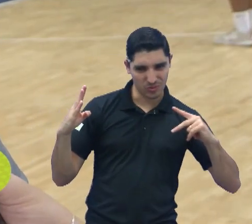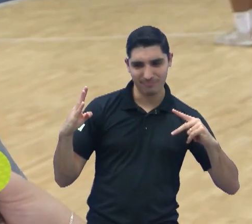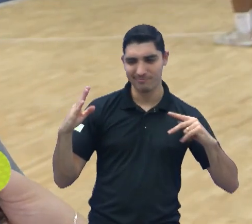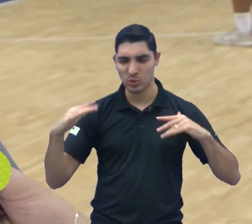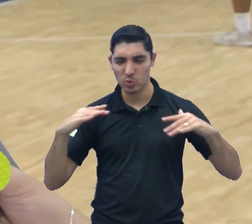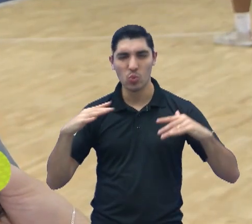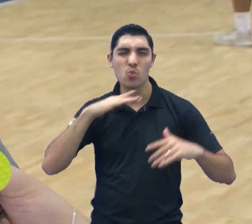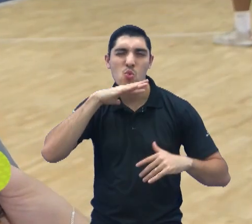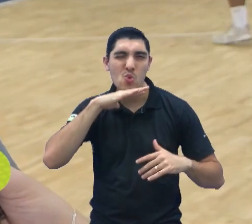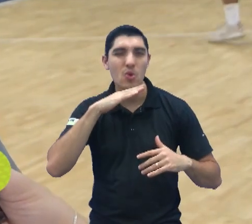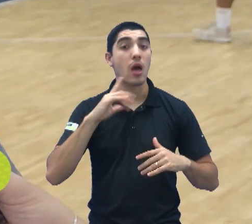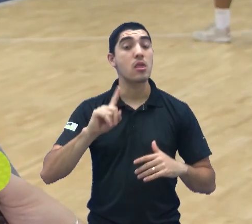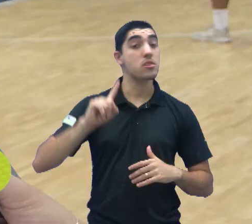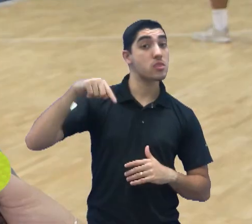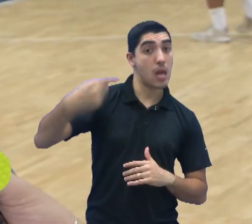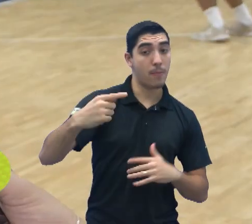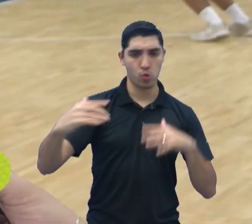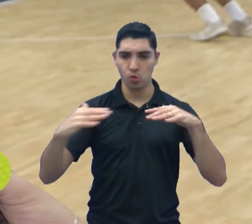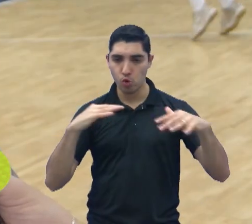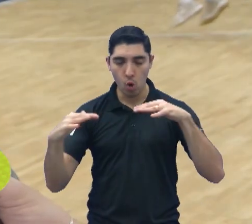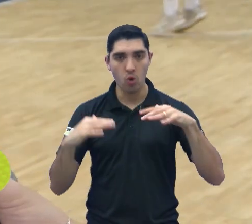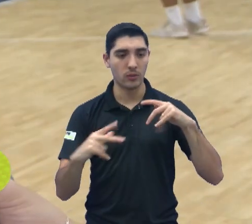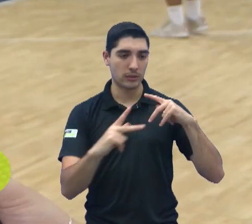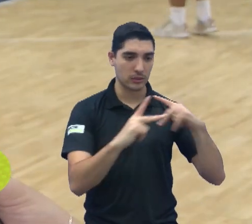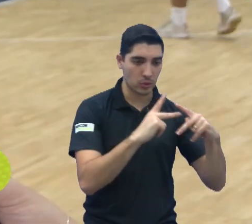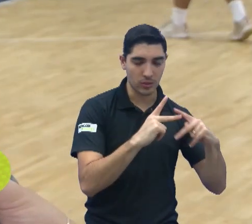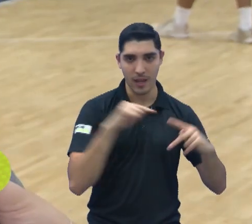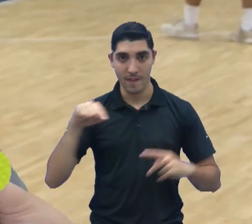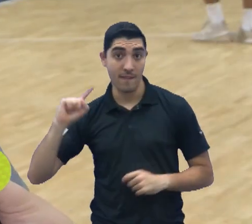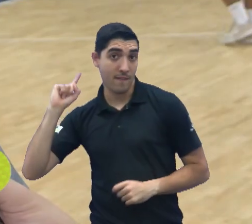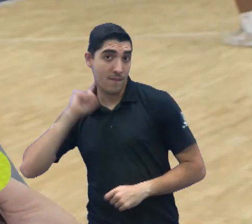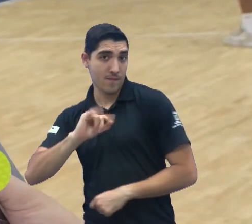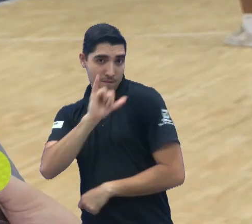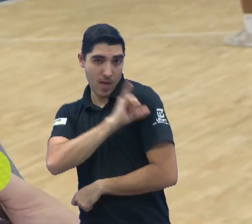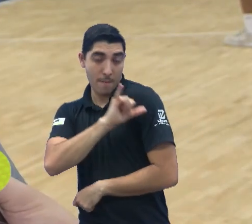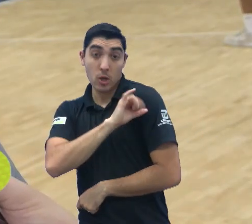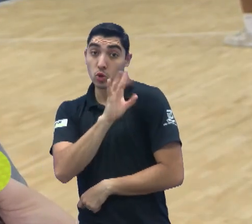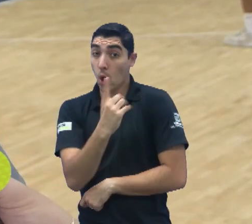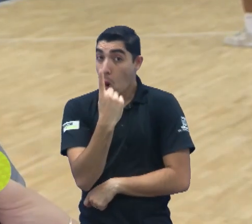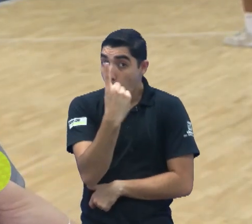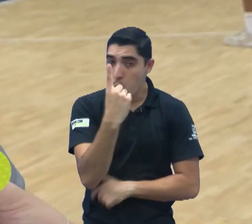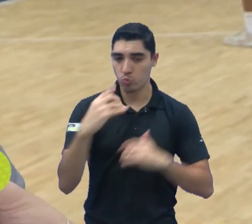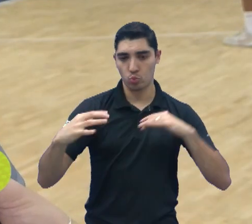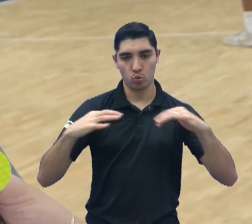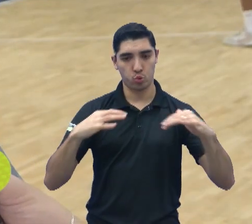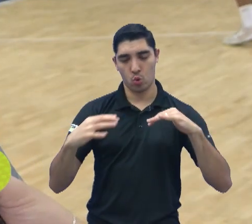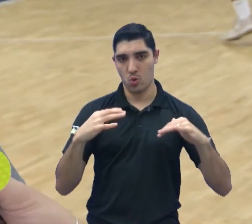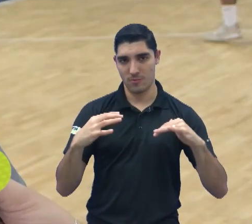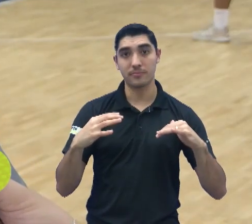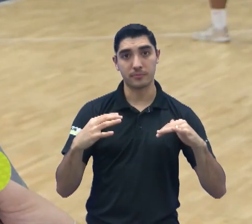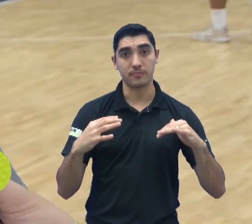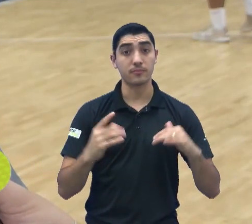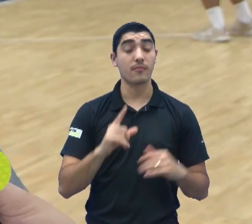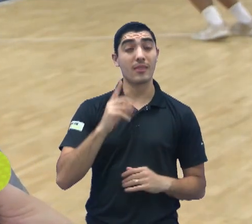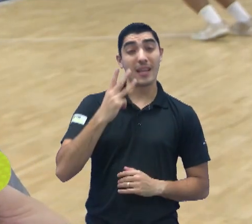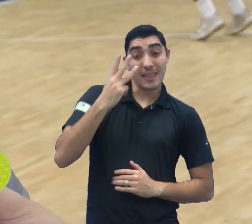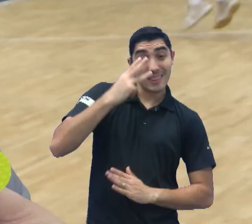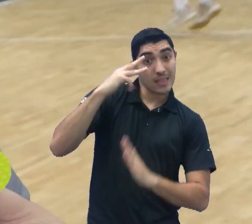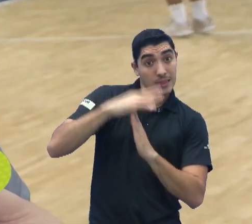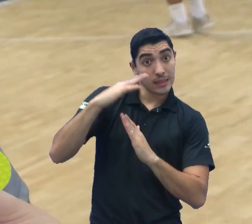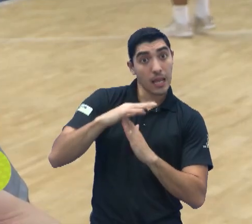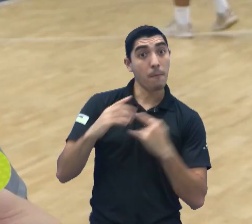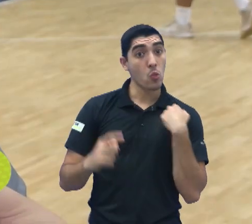situação totalmente diferente, um jogo que era um jogo único, né? Não tinha outra chance. E no terceiro quarto a gente ainda estava